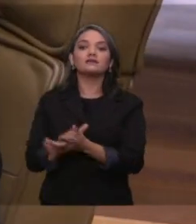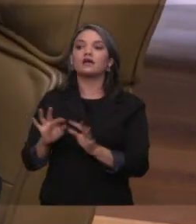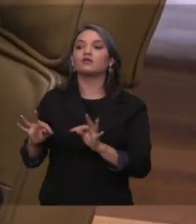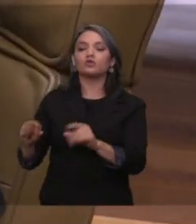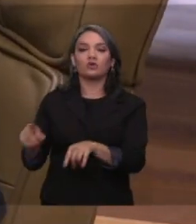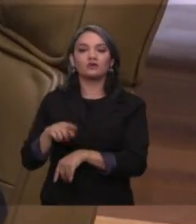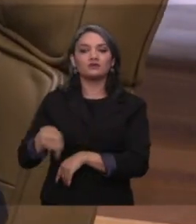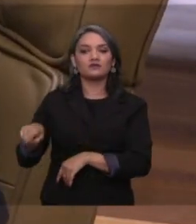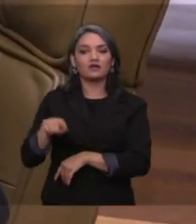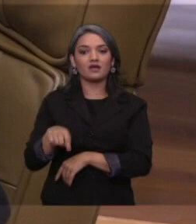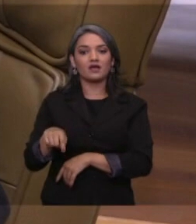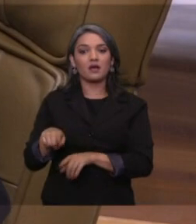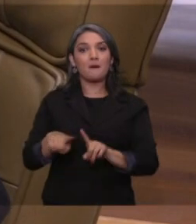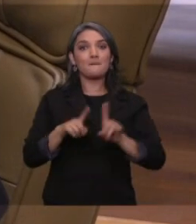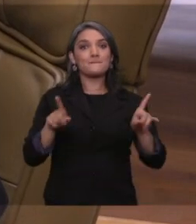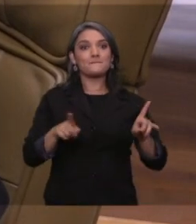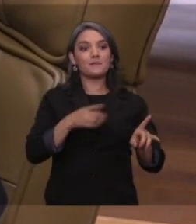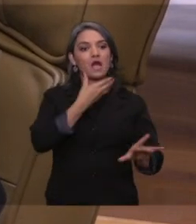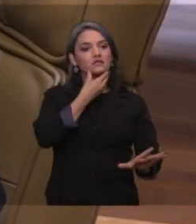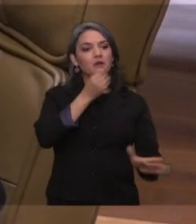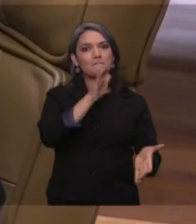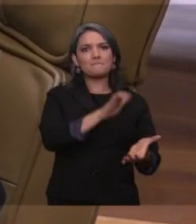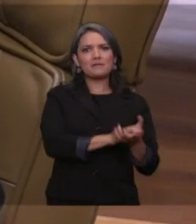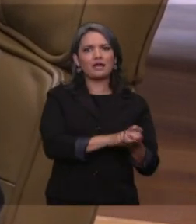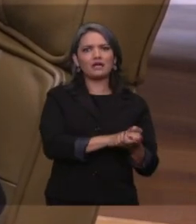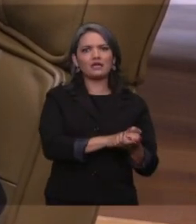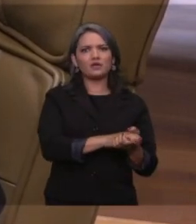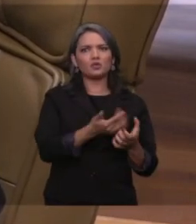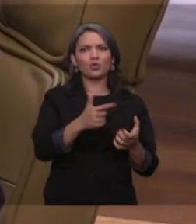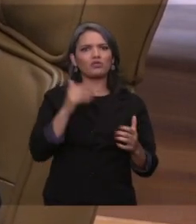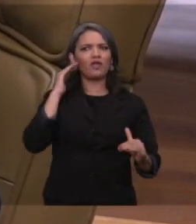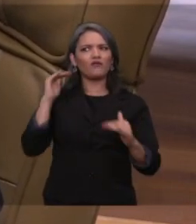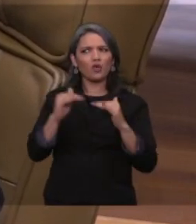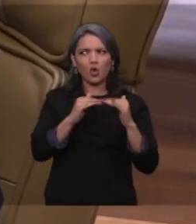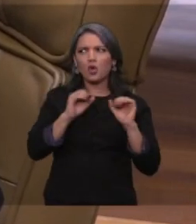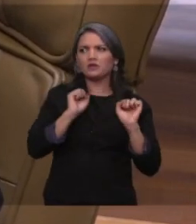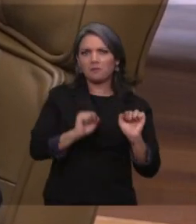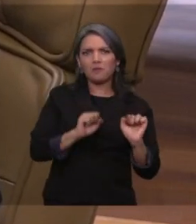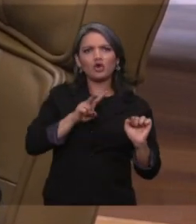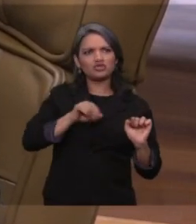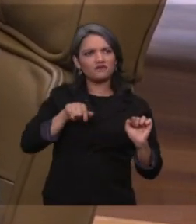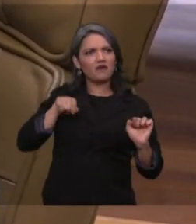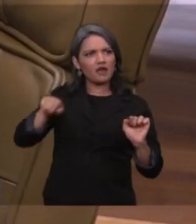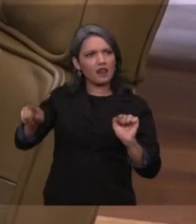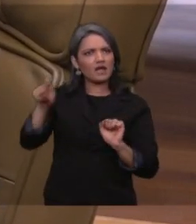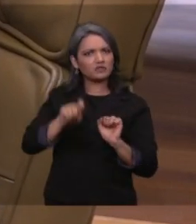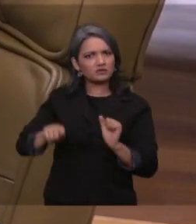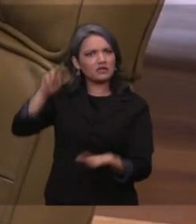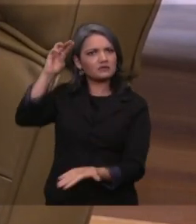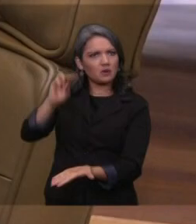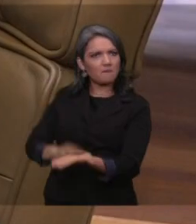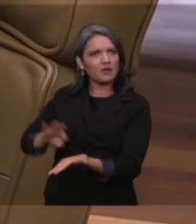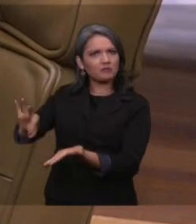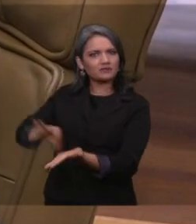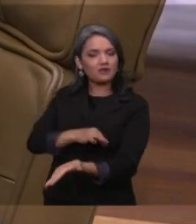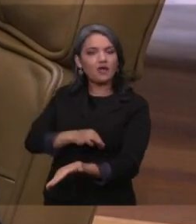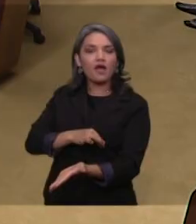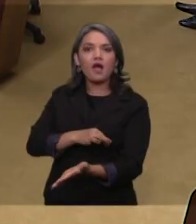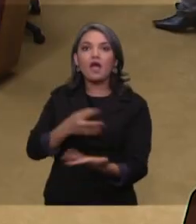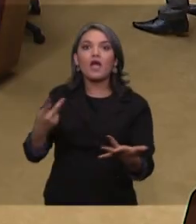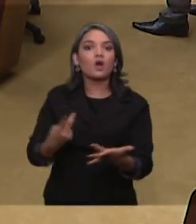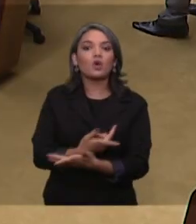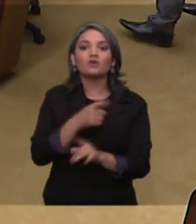anuência dos respectivos cônjuges para se associar. E aí houve uma discussão jurídica